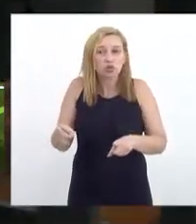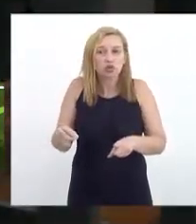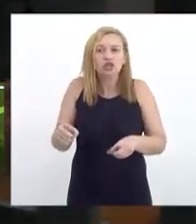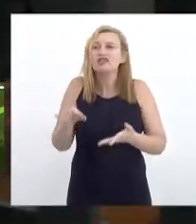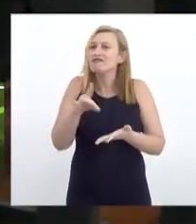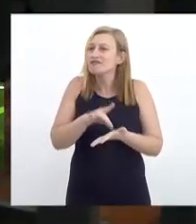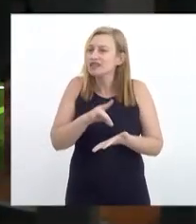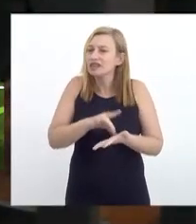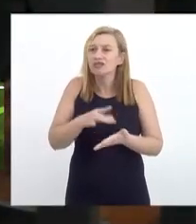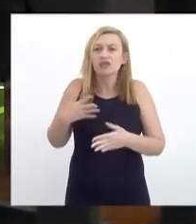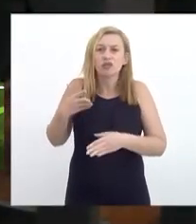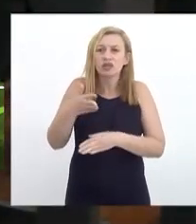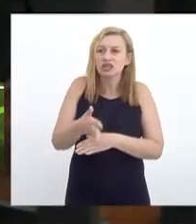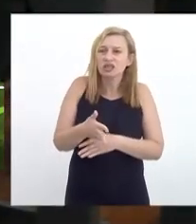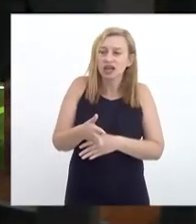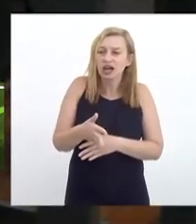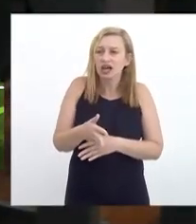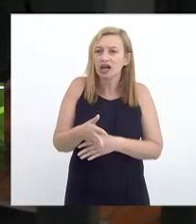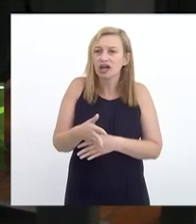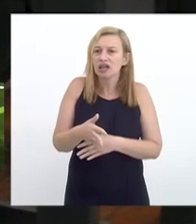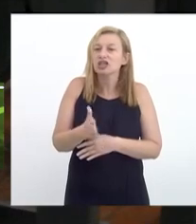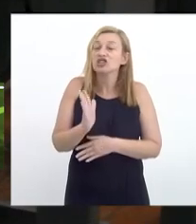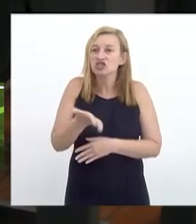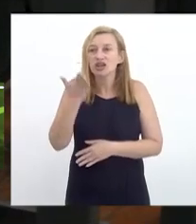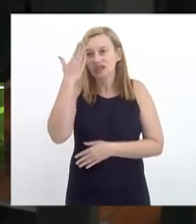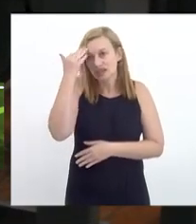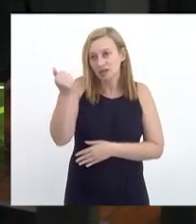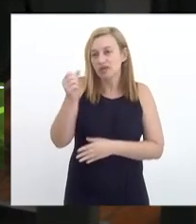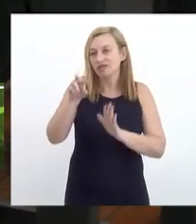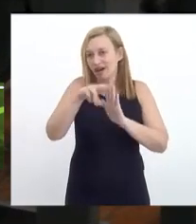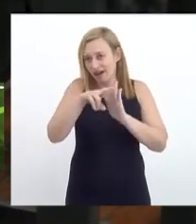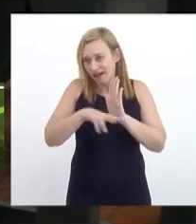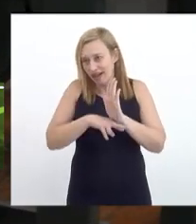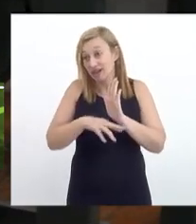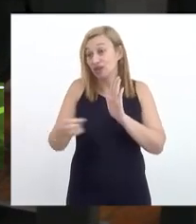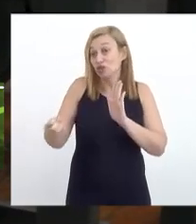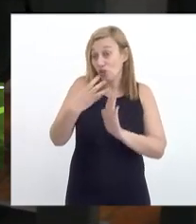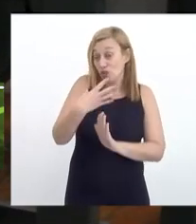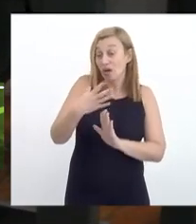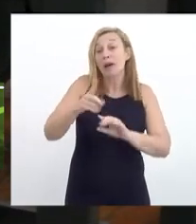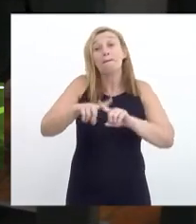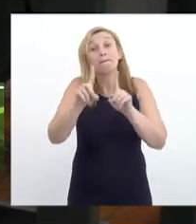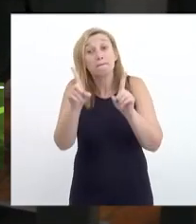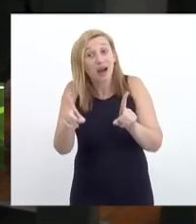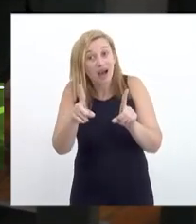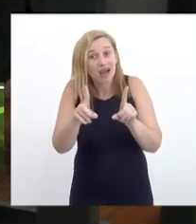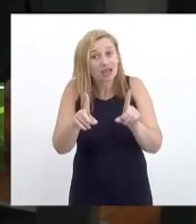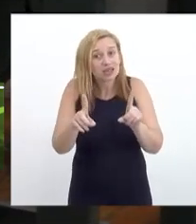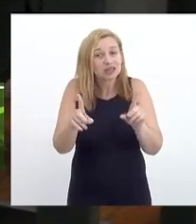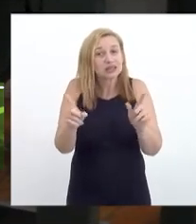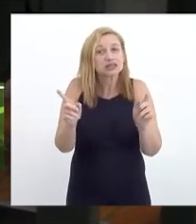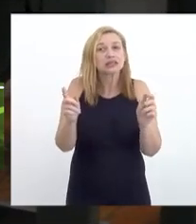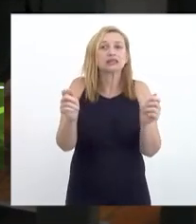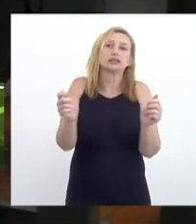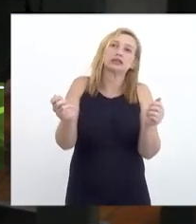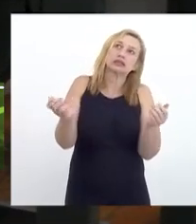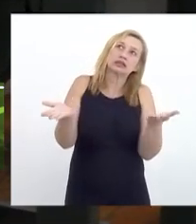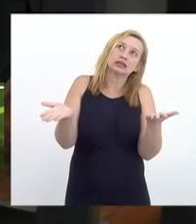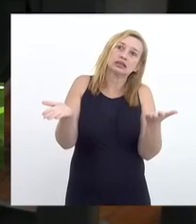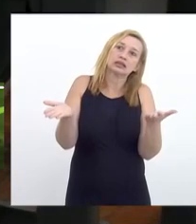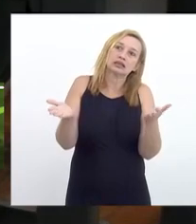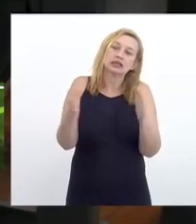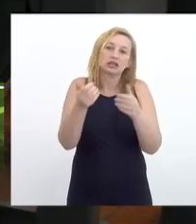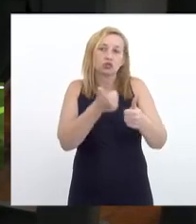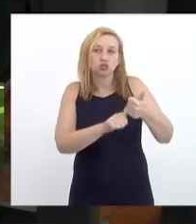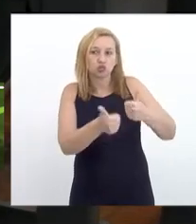realmente Vão entrar no jogo Já sabendo Quais são as regras Do jogo Mas que as compensações As